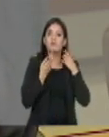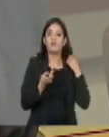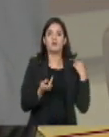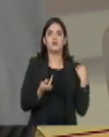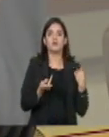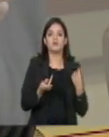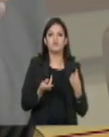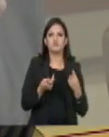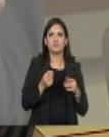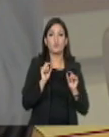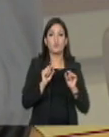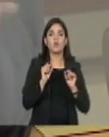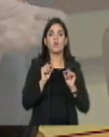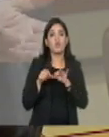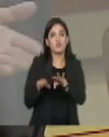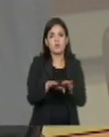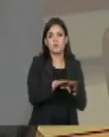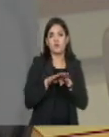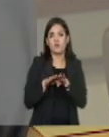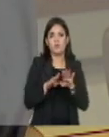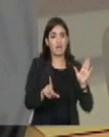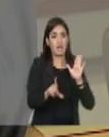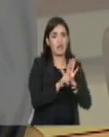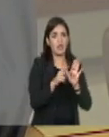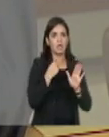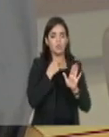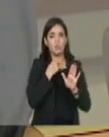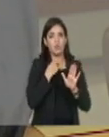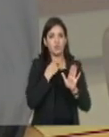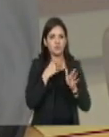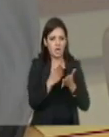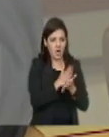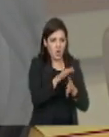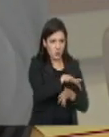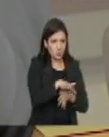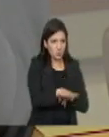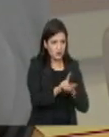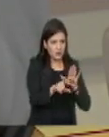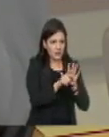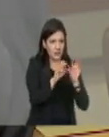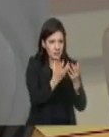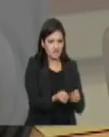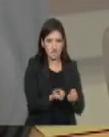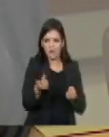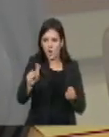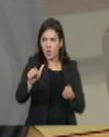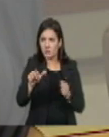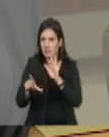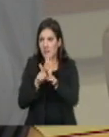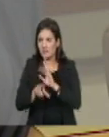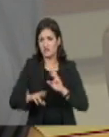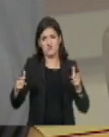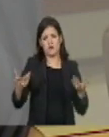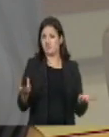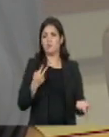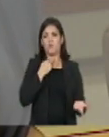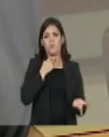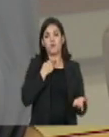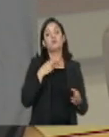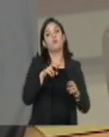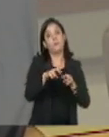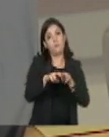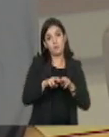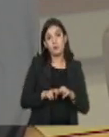isonomia, porque uma lei não pode valer só para uns e não valer para outros. Daí, ter feito a menção a esses casos que teriam que ter